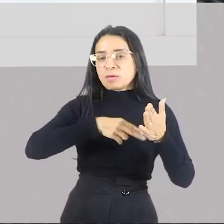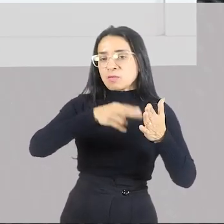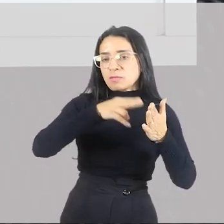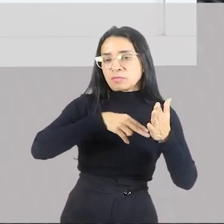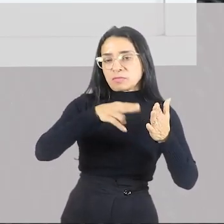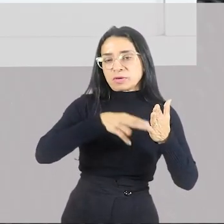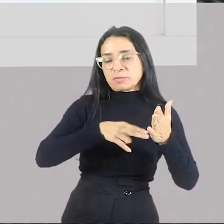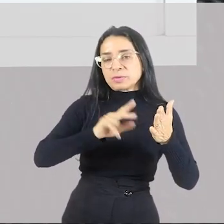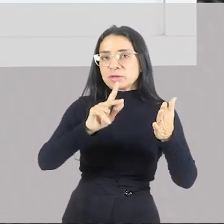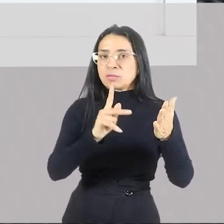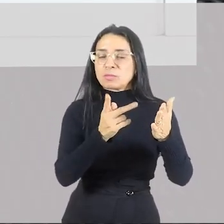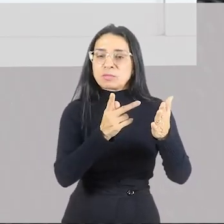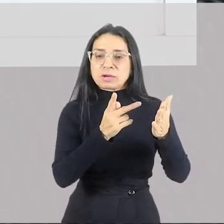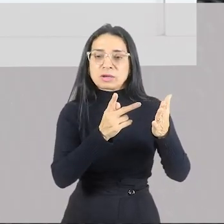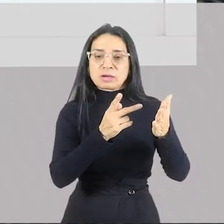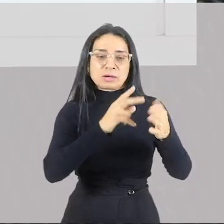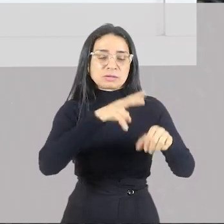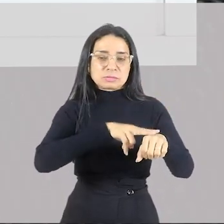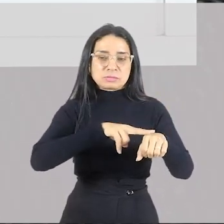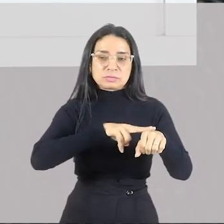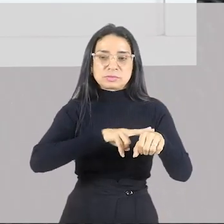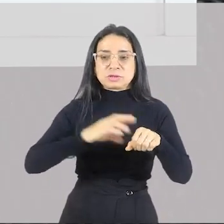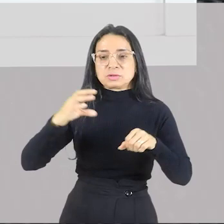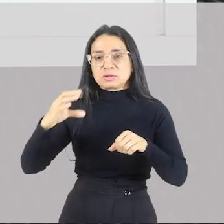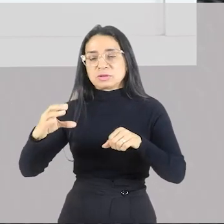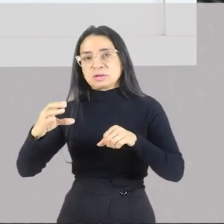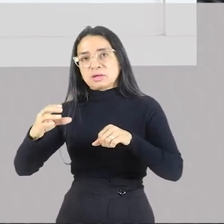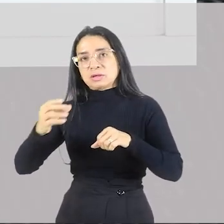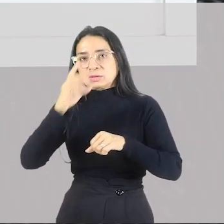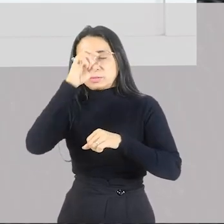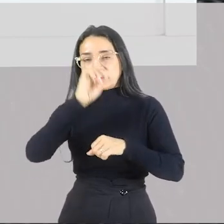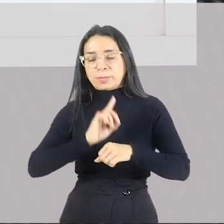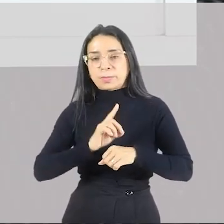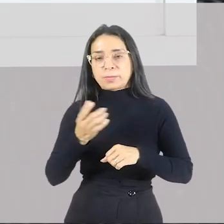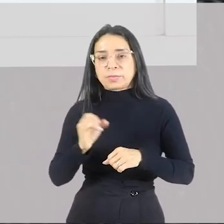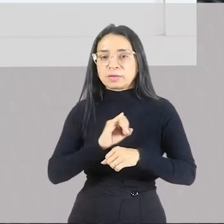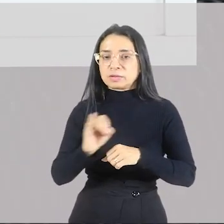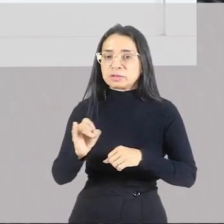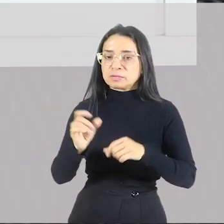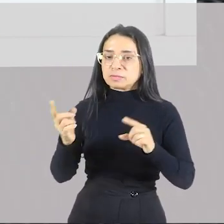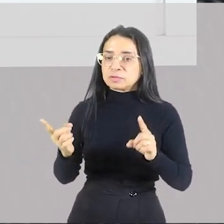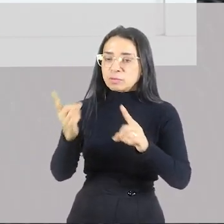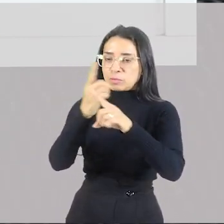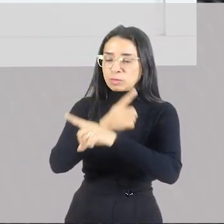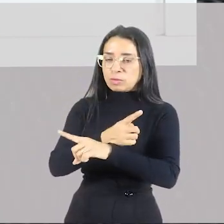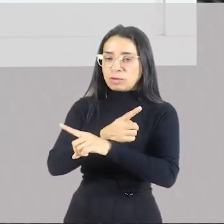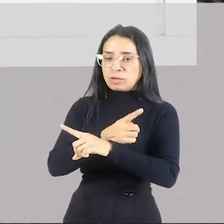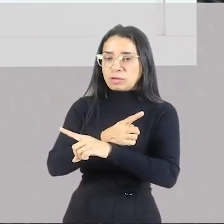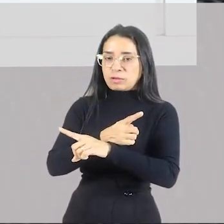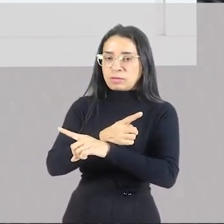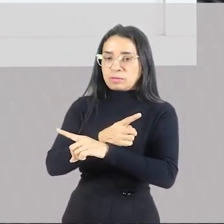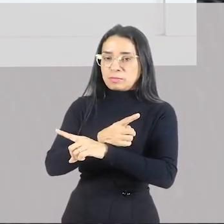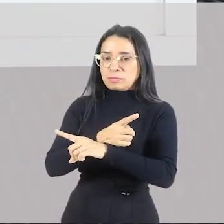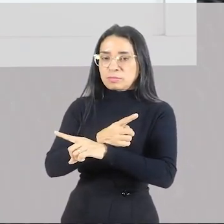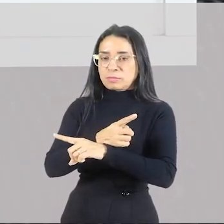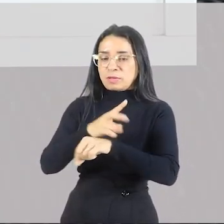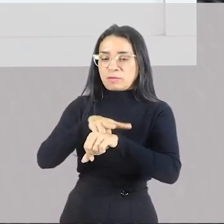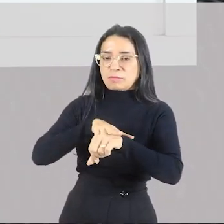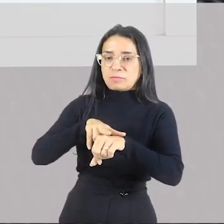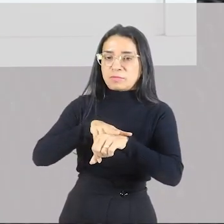moléculas de hidrogênio de verde e as de carbono de amarela. Se você inverter isso, né? Então aqui